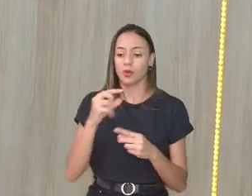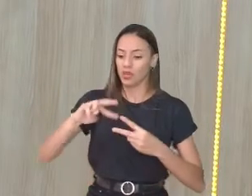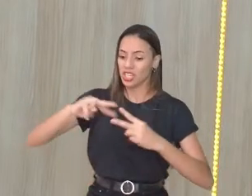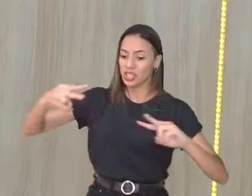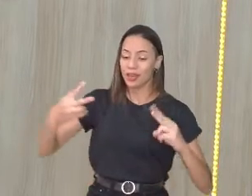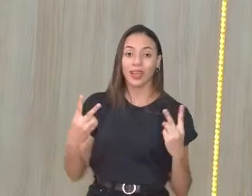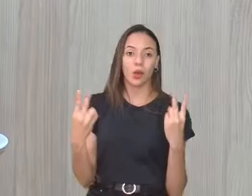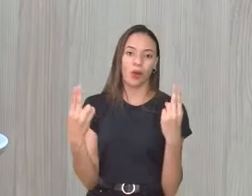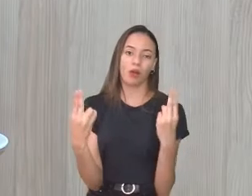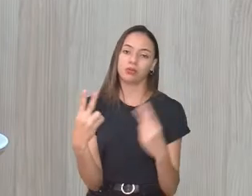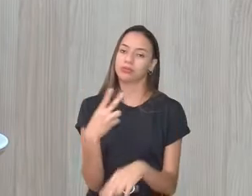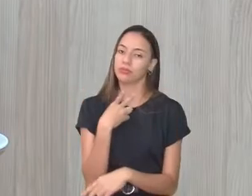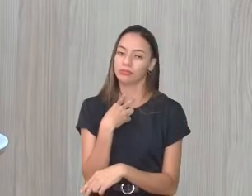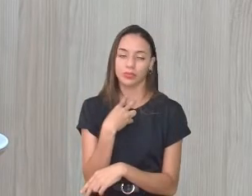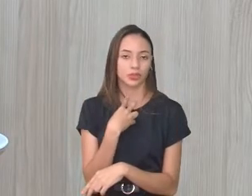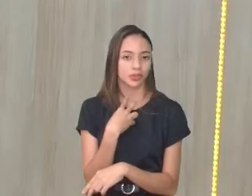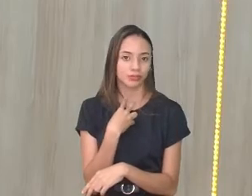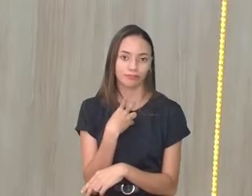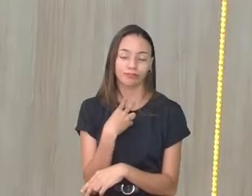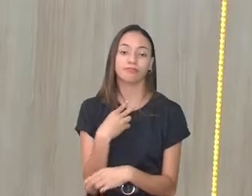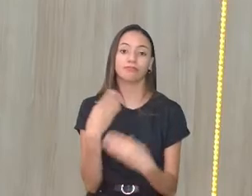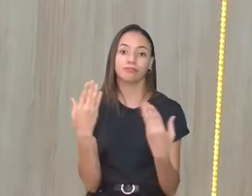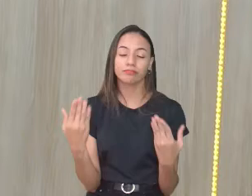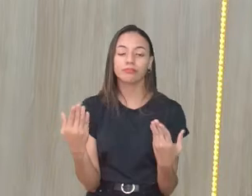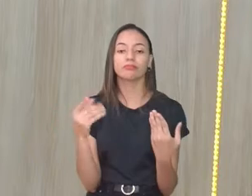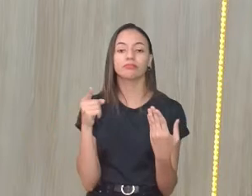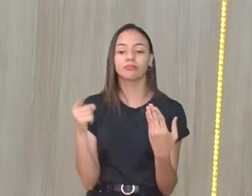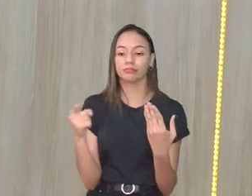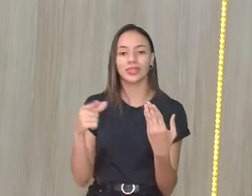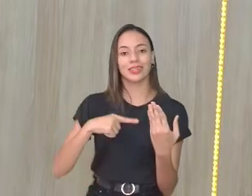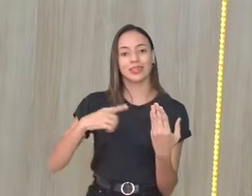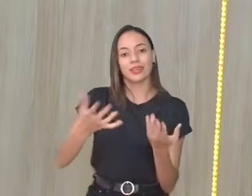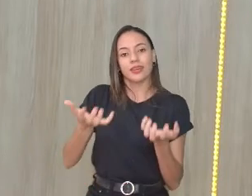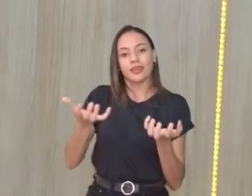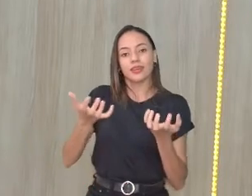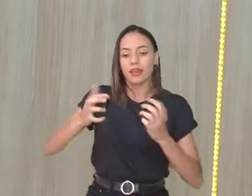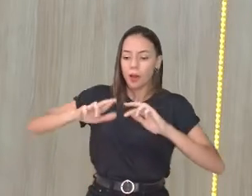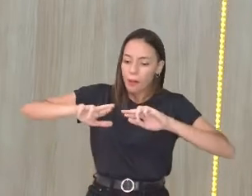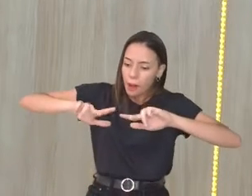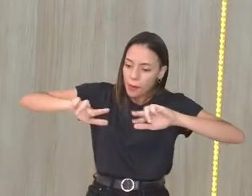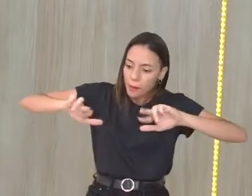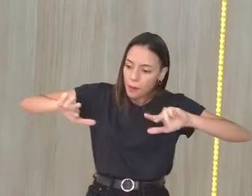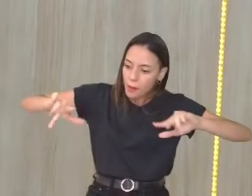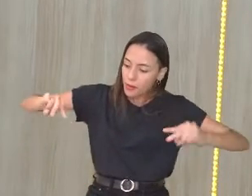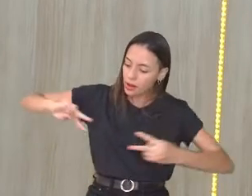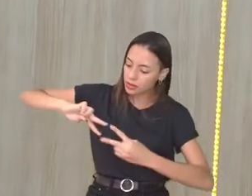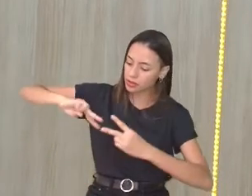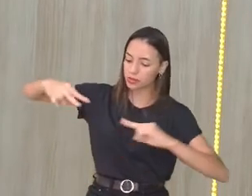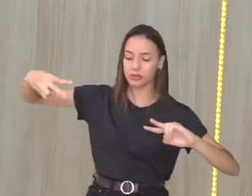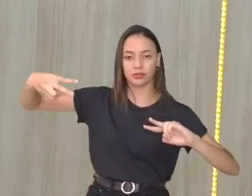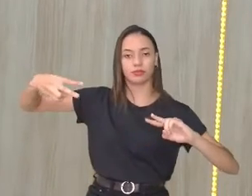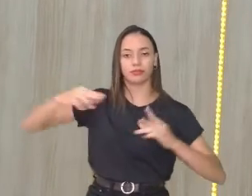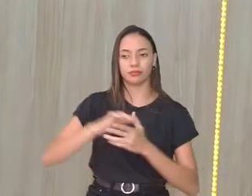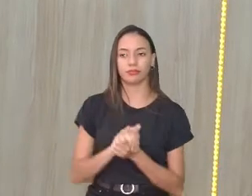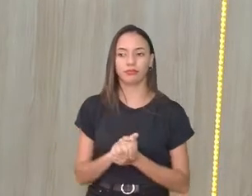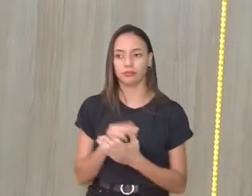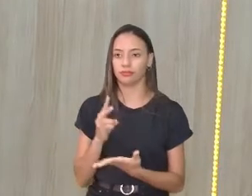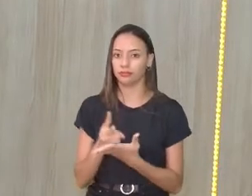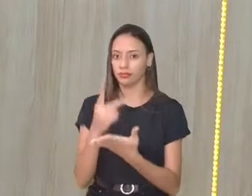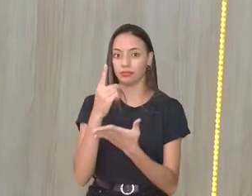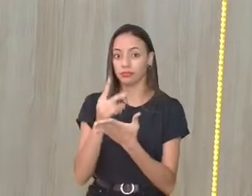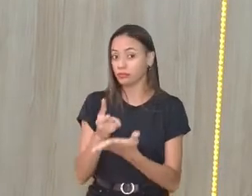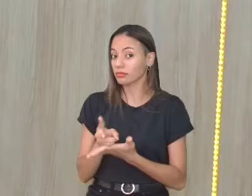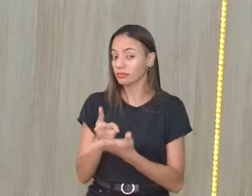gene ali, né? O mesmo resultado, né? Então, assim, quis diversidade genética, tá certo, gente? Então, continuando